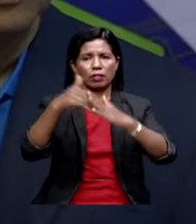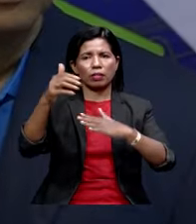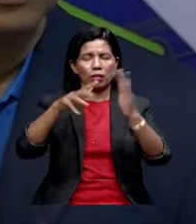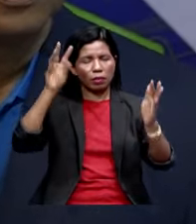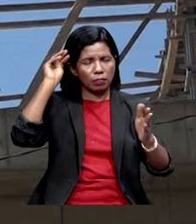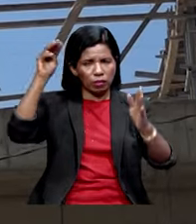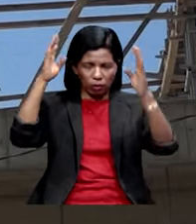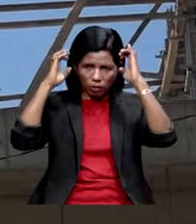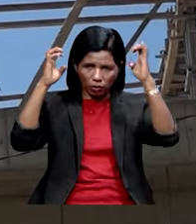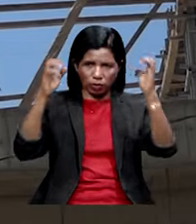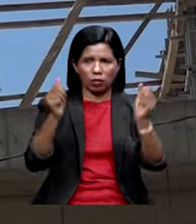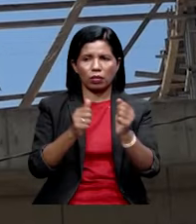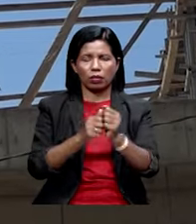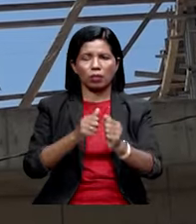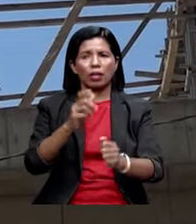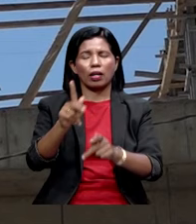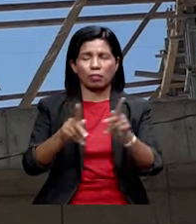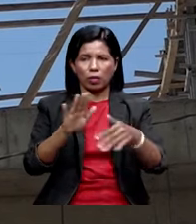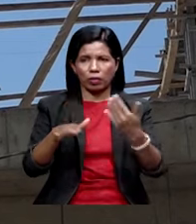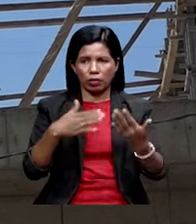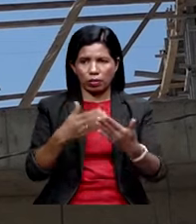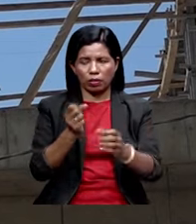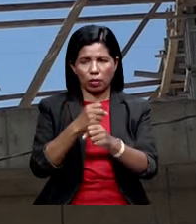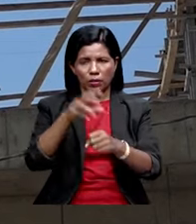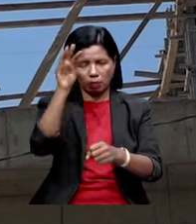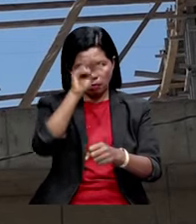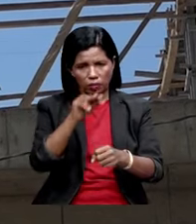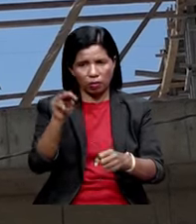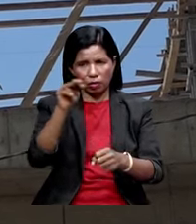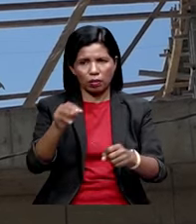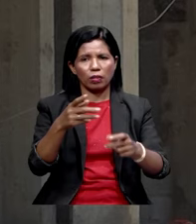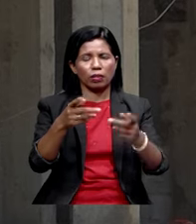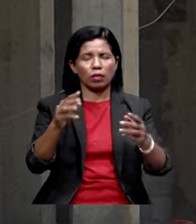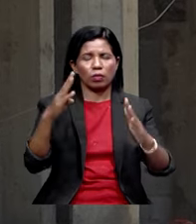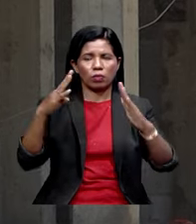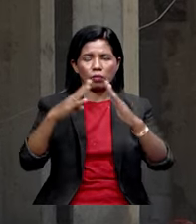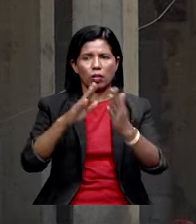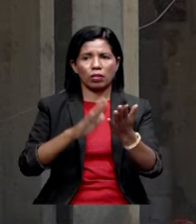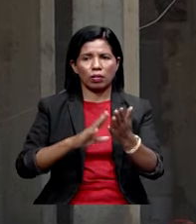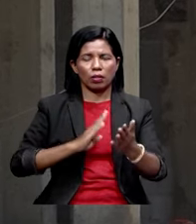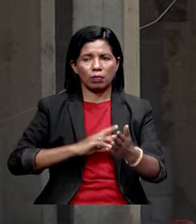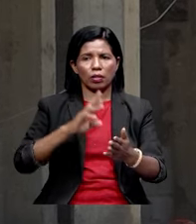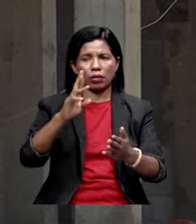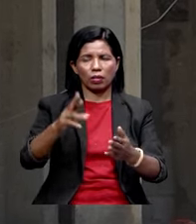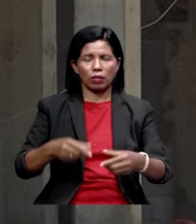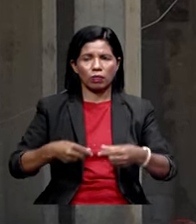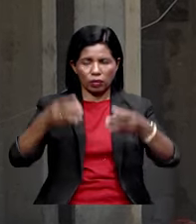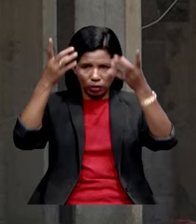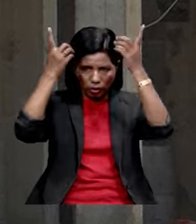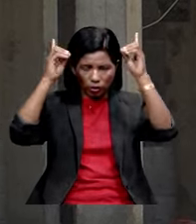Ministério da Educação, o engenheiro sira, o de halo monitorização da obra escola 5 de Maiu Becora, o de foti